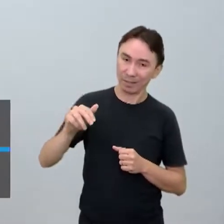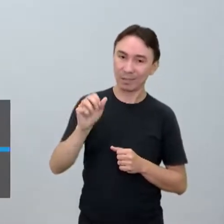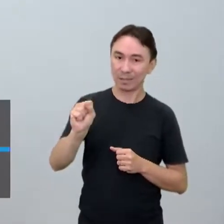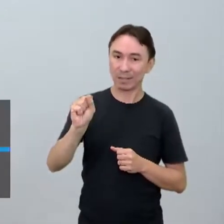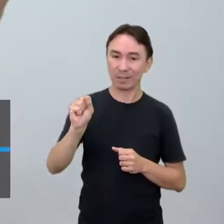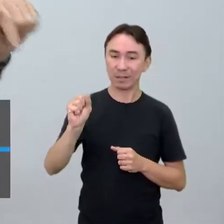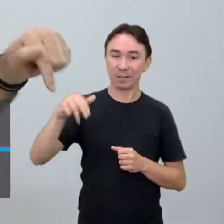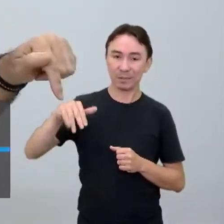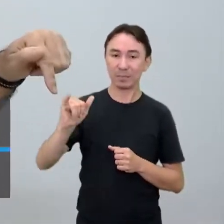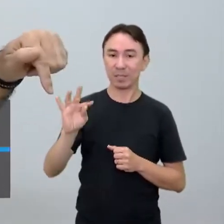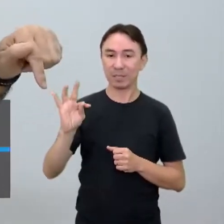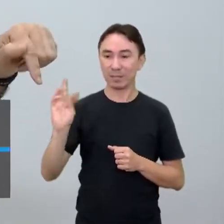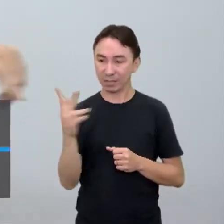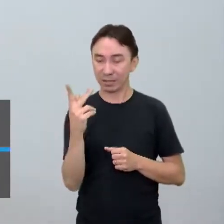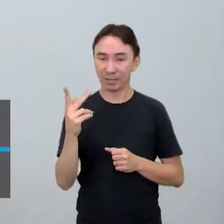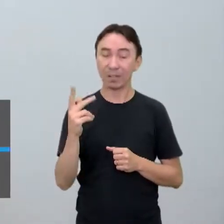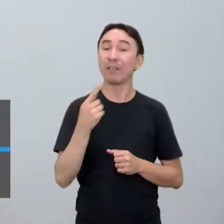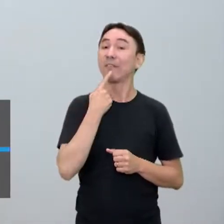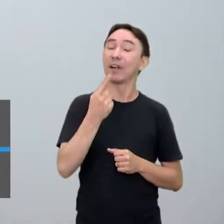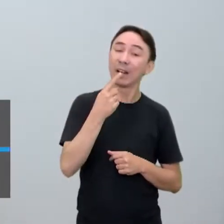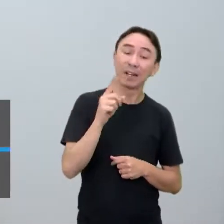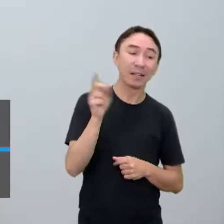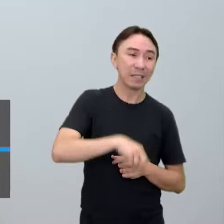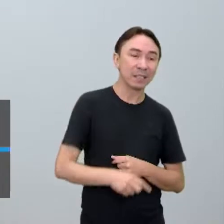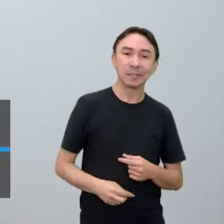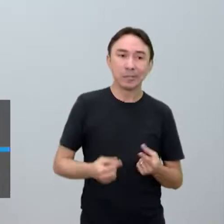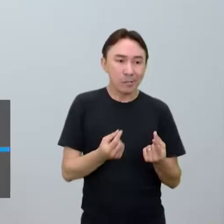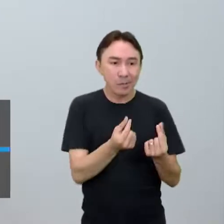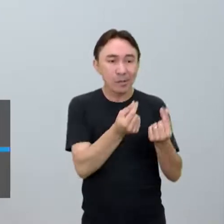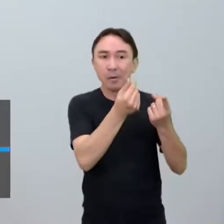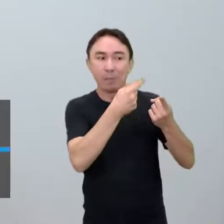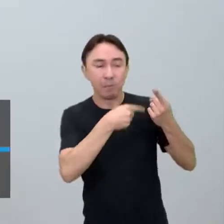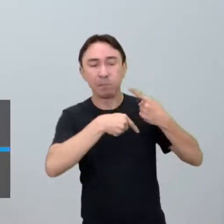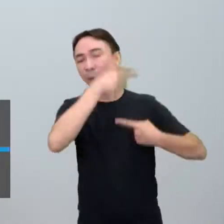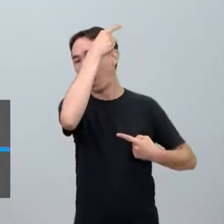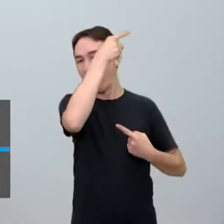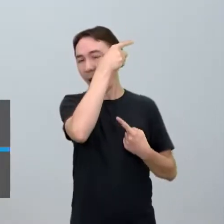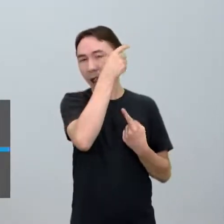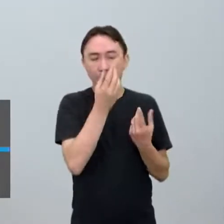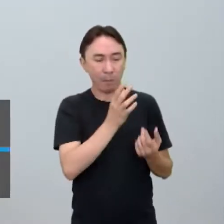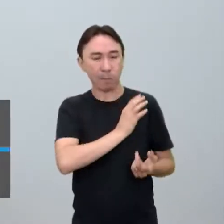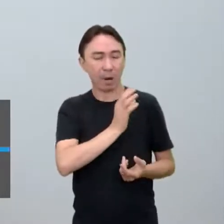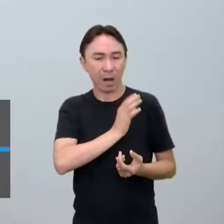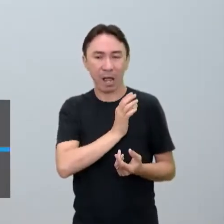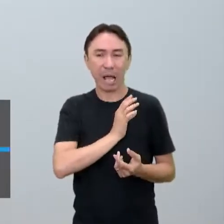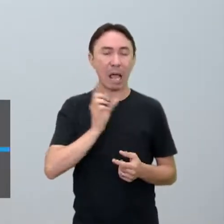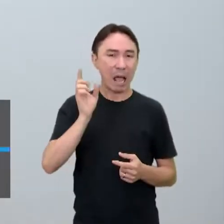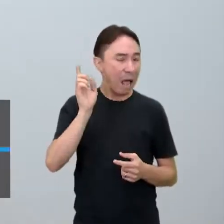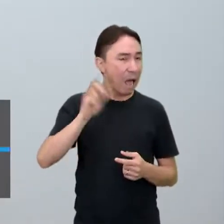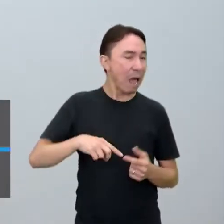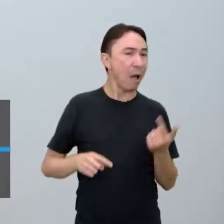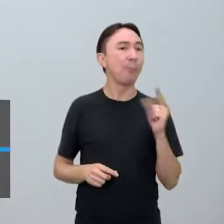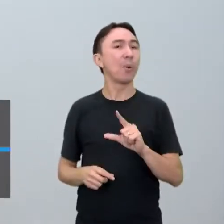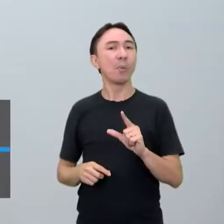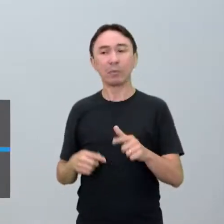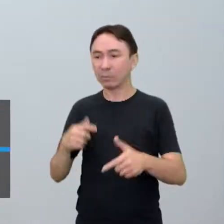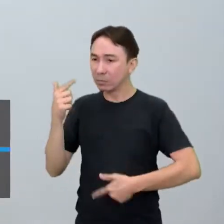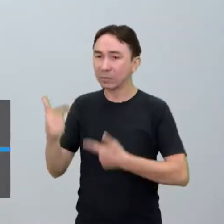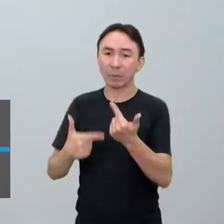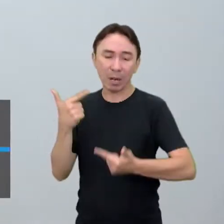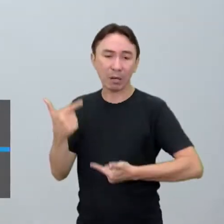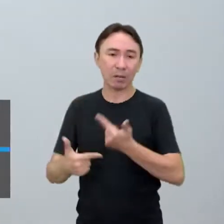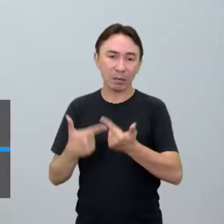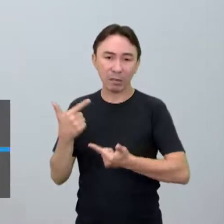pelo trabalho. Não vem através, única e exclusivamente, como grandes setores aí fazem, que